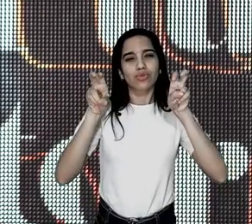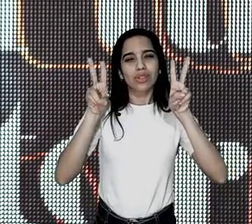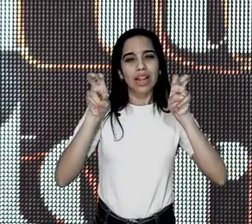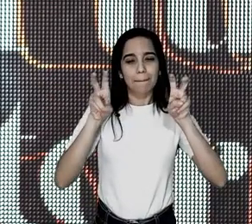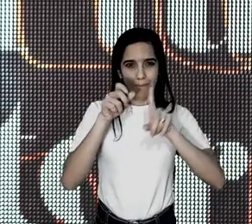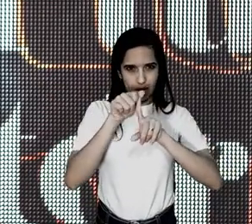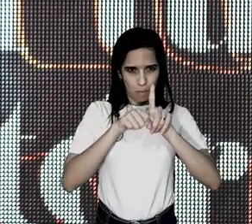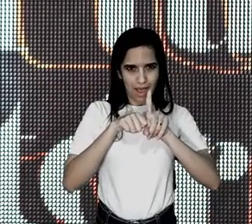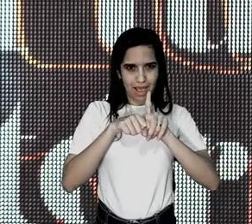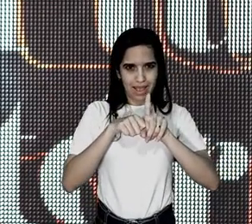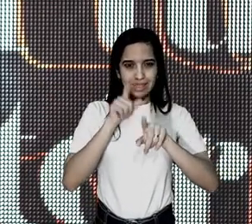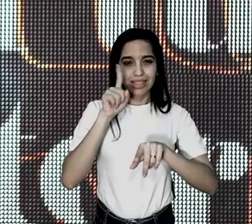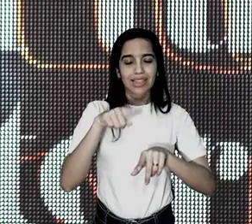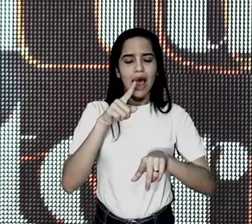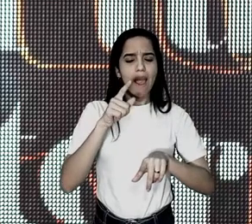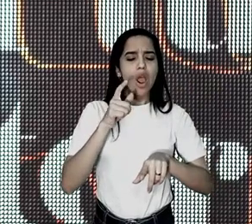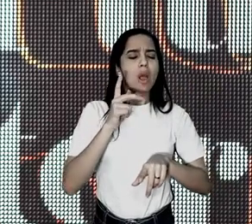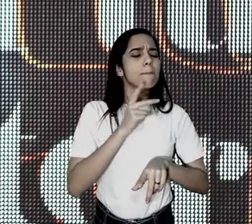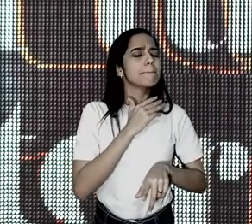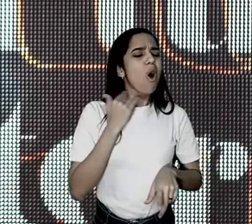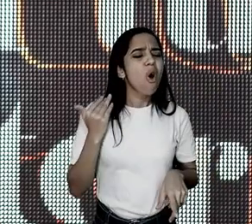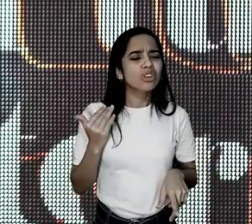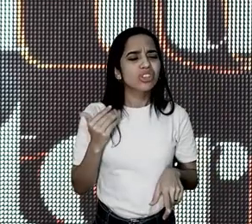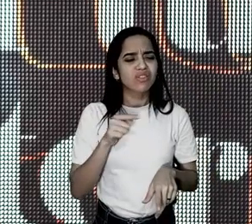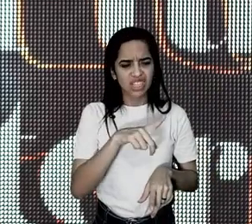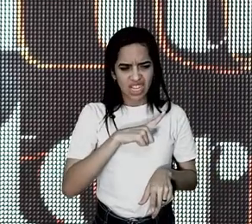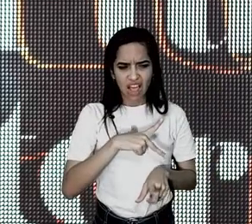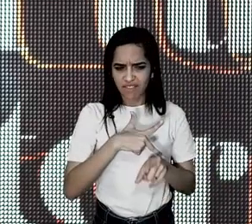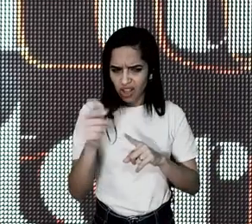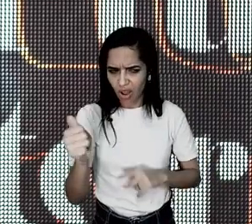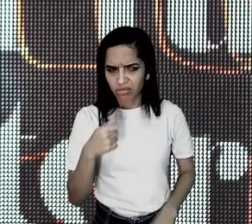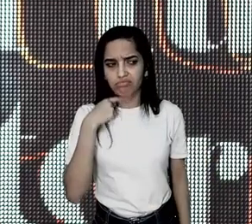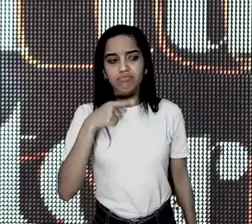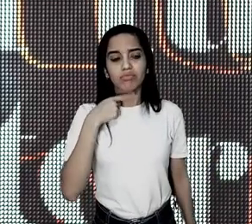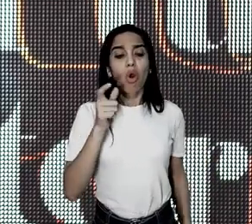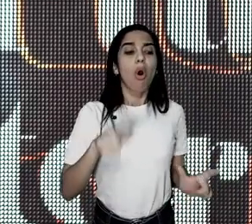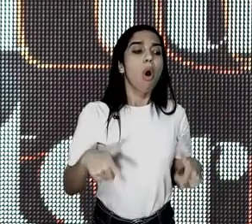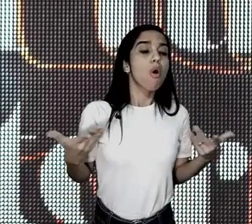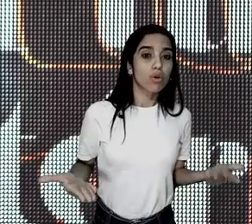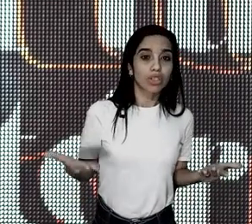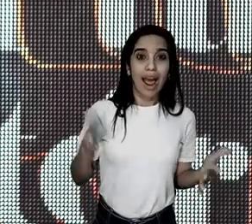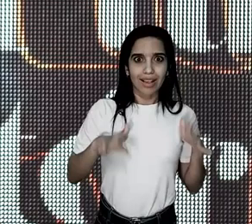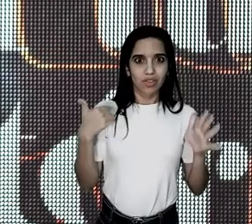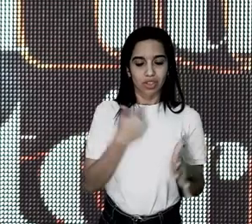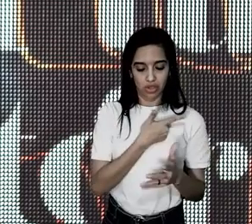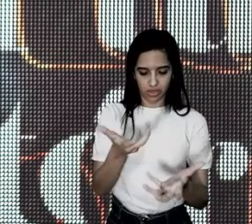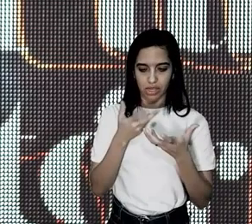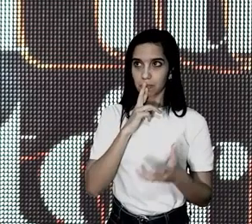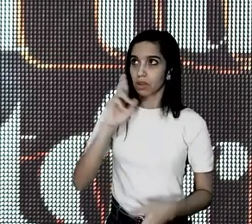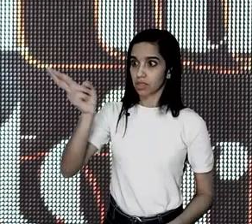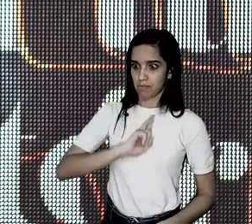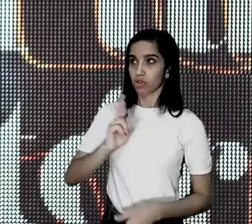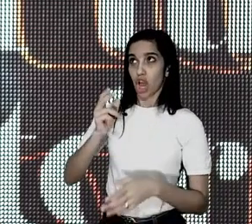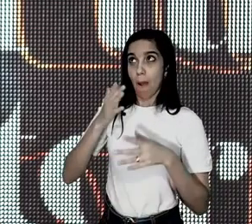morte, onde está a tua vitória? Muitas vezes nós queremos uma resposta automática e que Deus faça exatamente aquilo que a gente está esperando, mas o